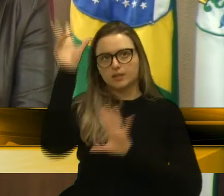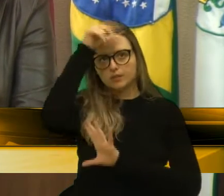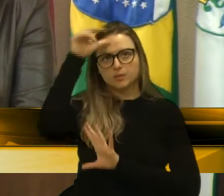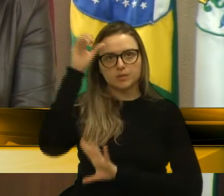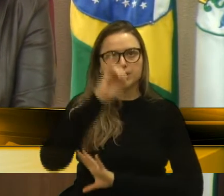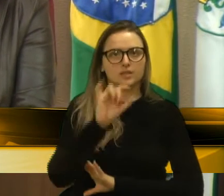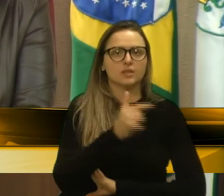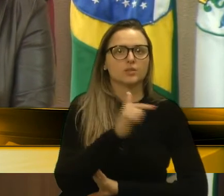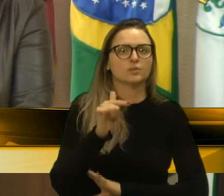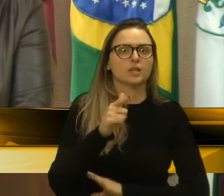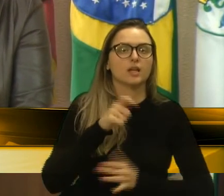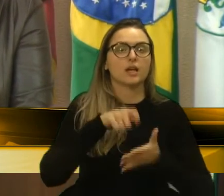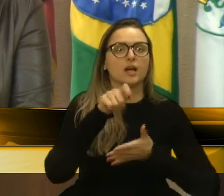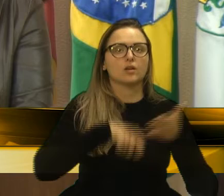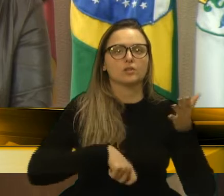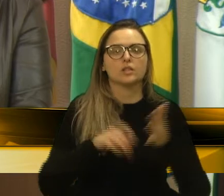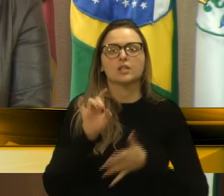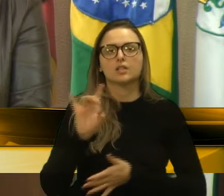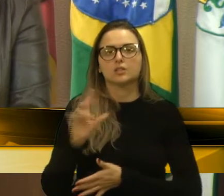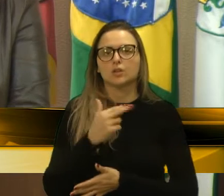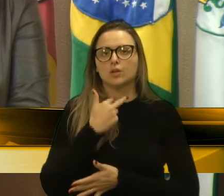autorização, desde que não frustrem